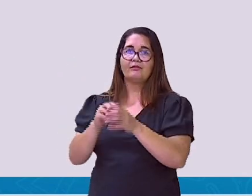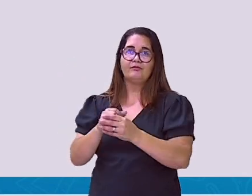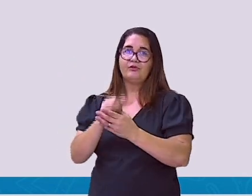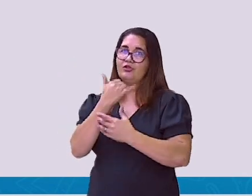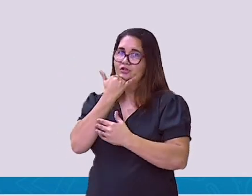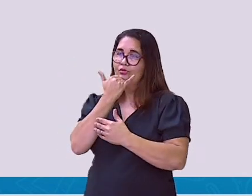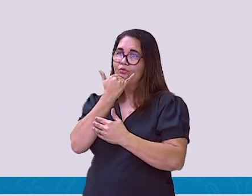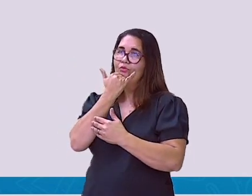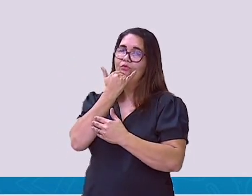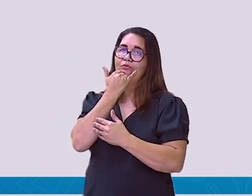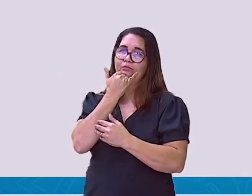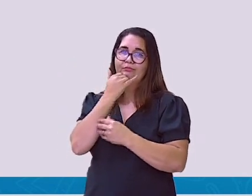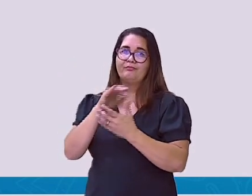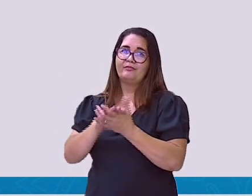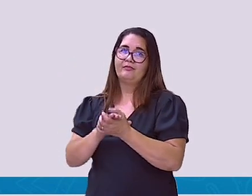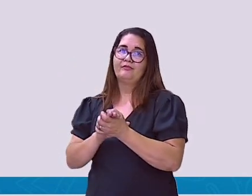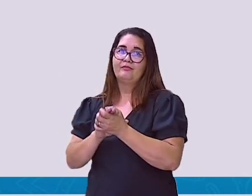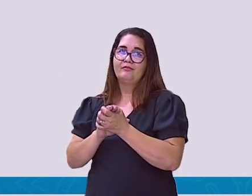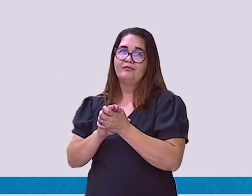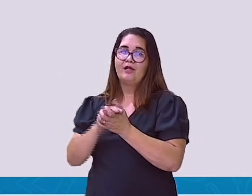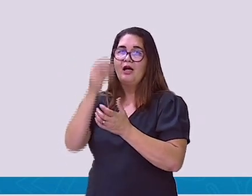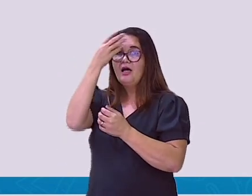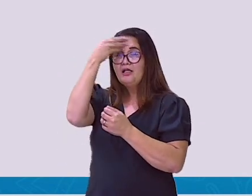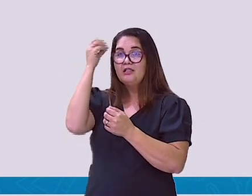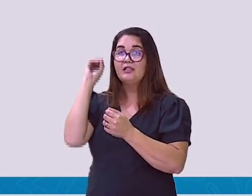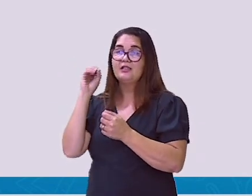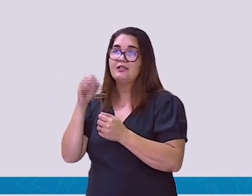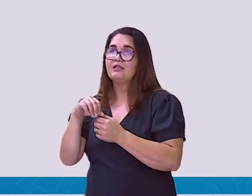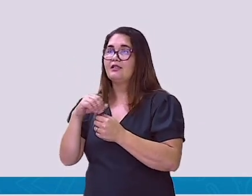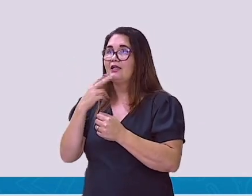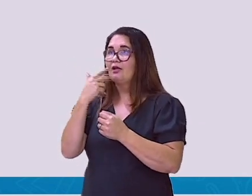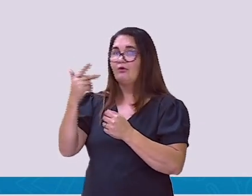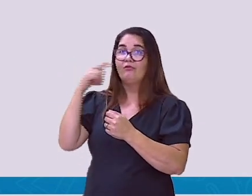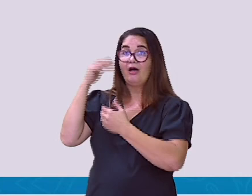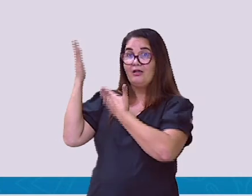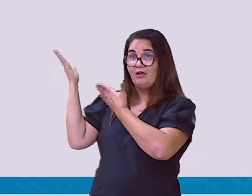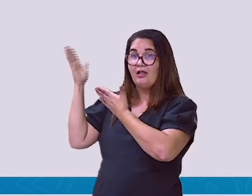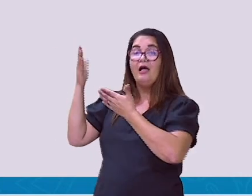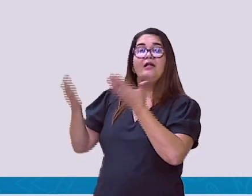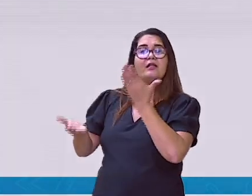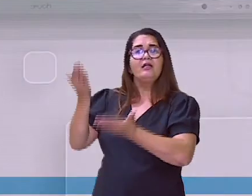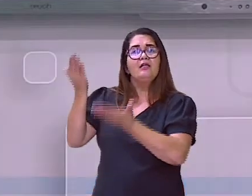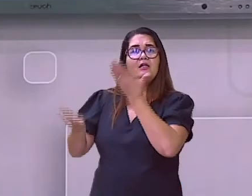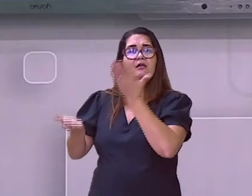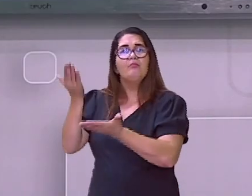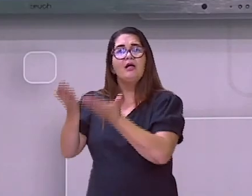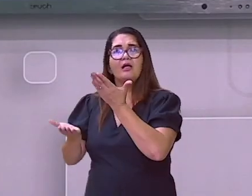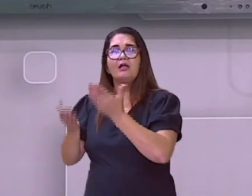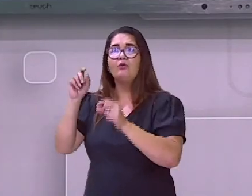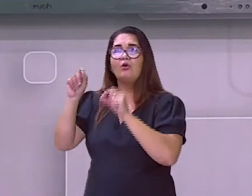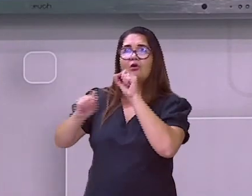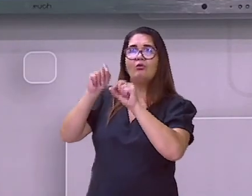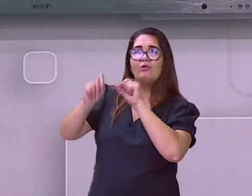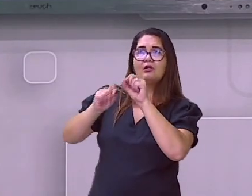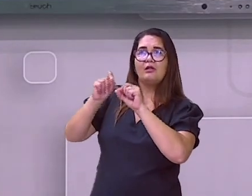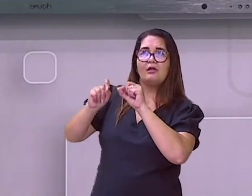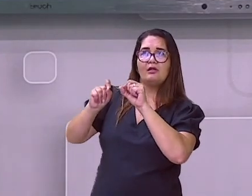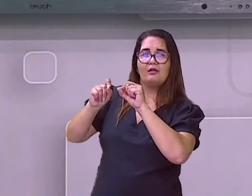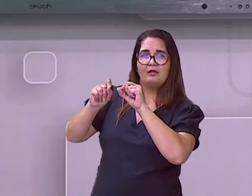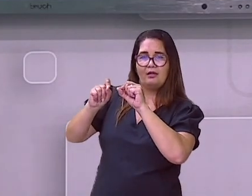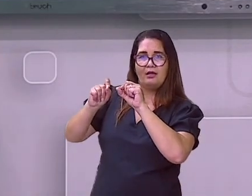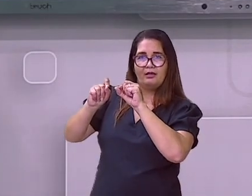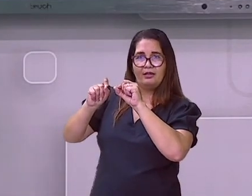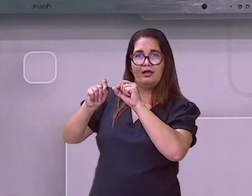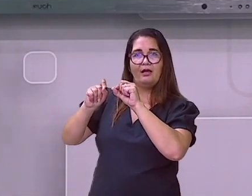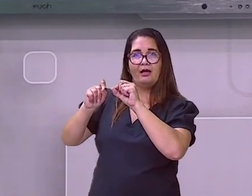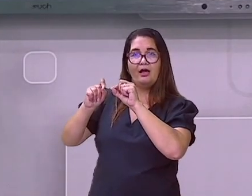Oi, esqueci da cor. Está estável, tá? E isso é importante,